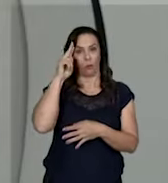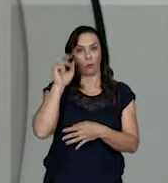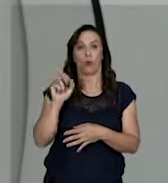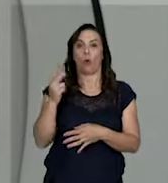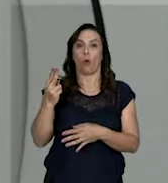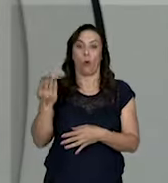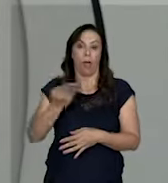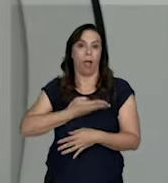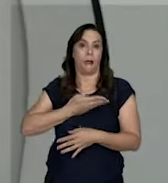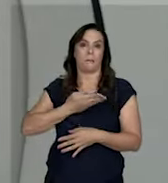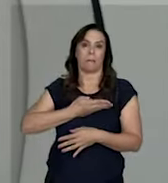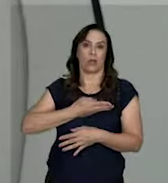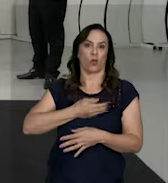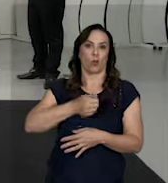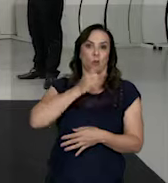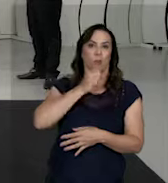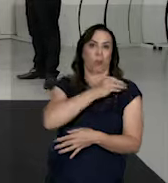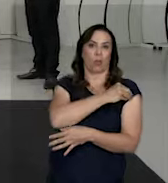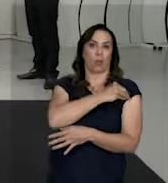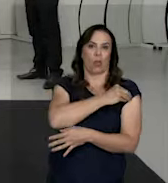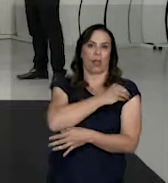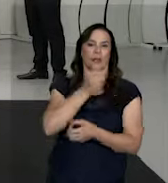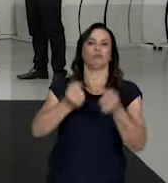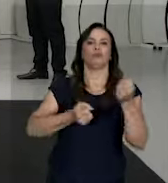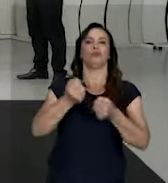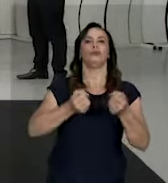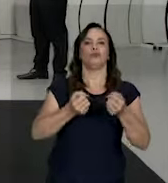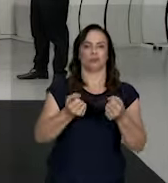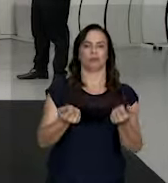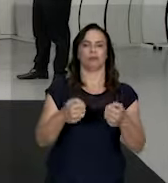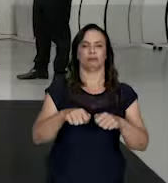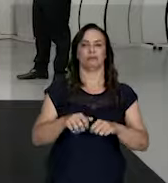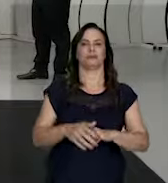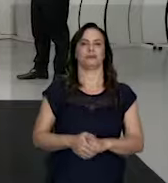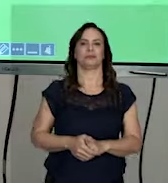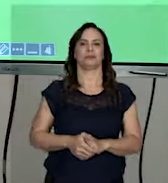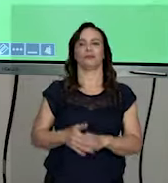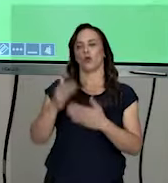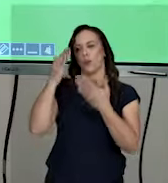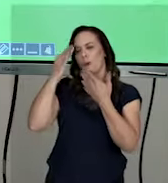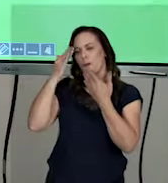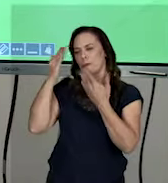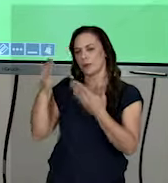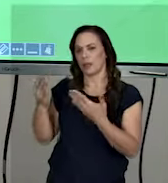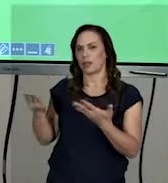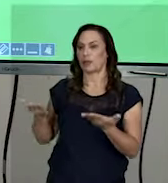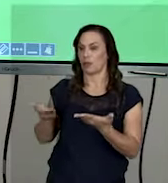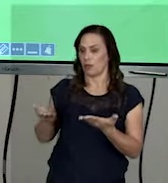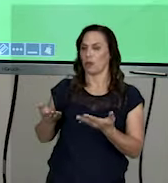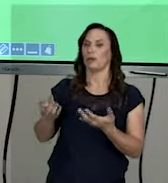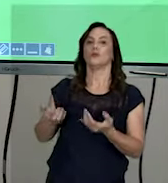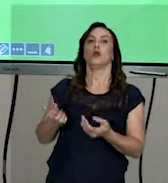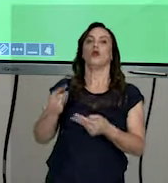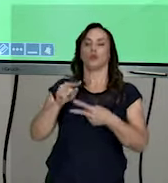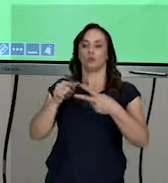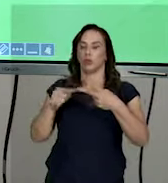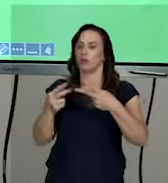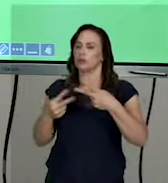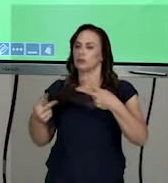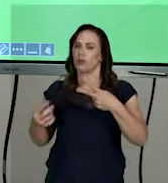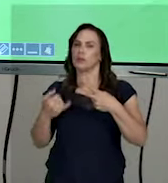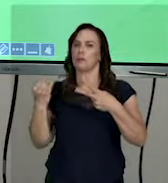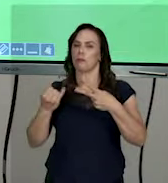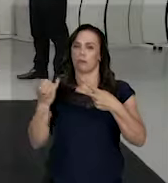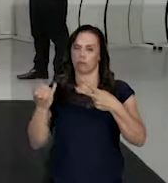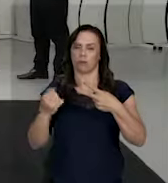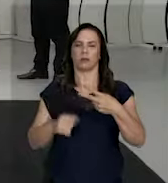motorista. Muito obrigada, doutor. Eu quero destacar só mais duas coisas na sua fala, né? Uma